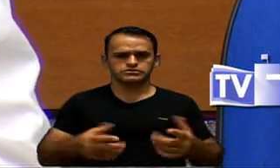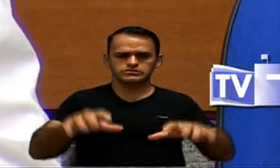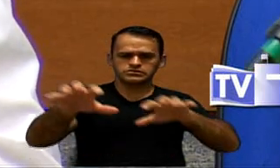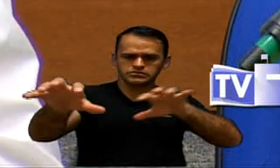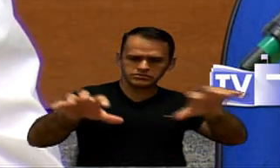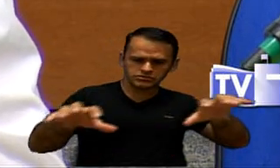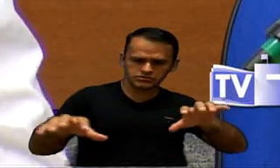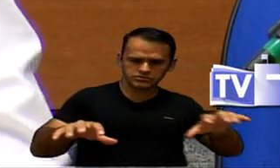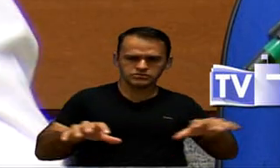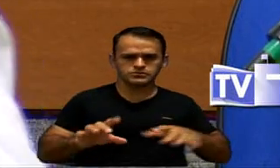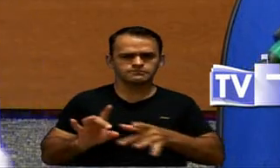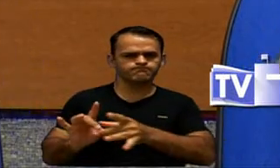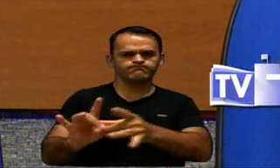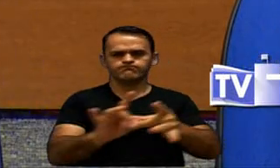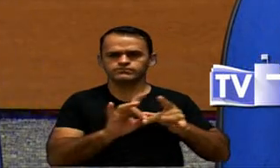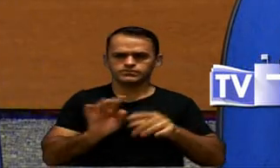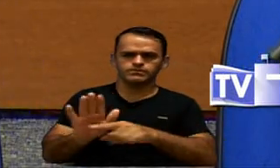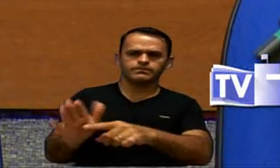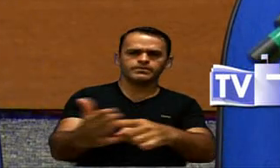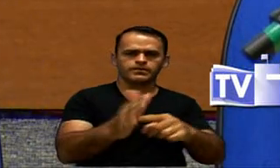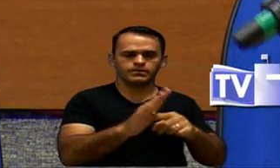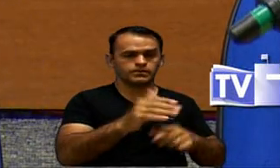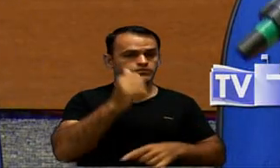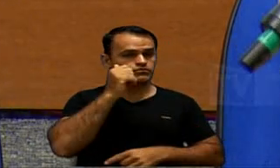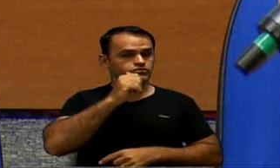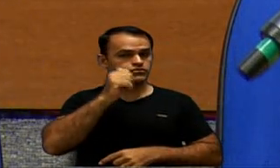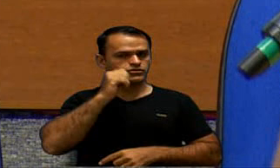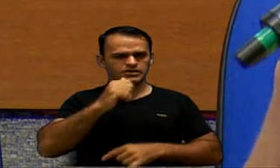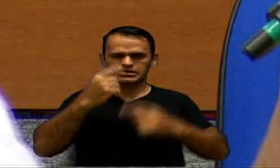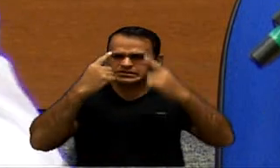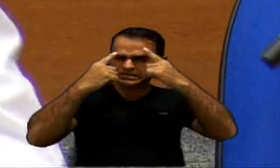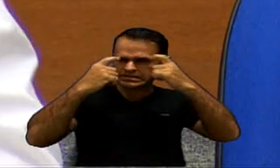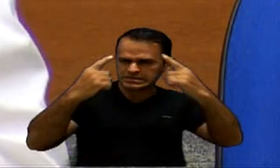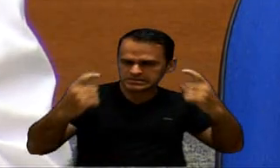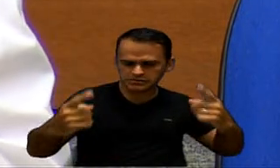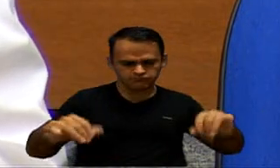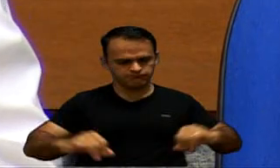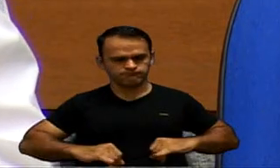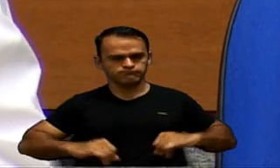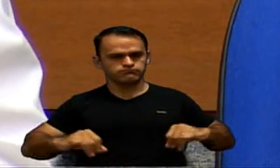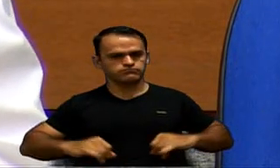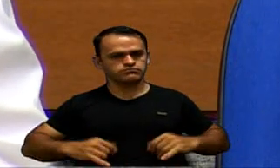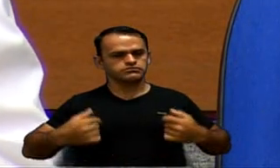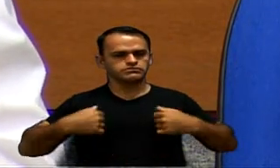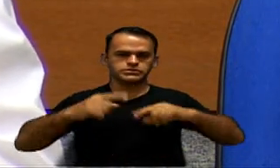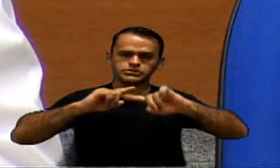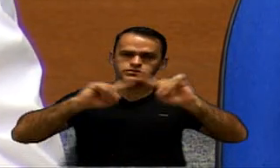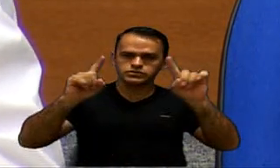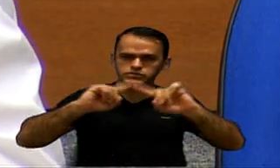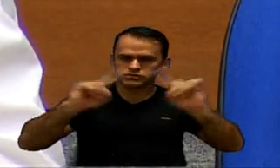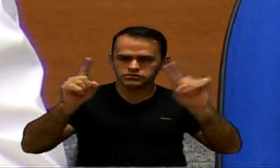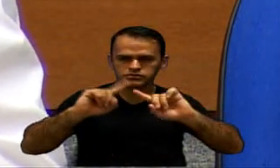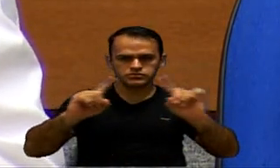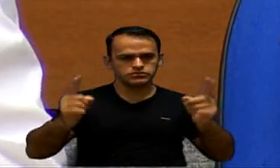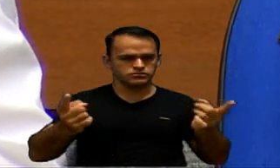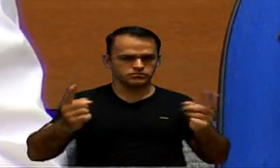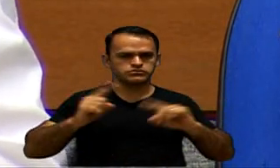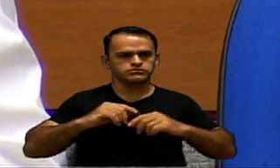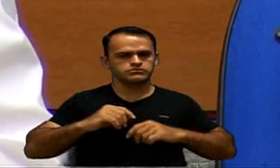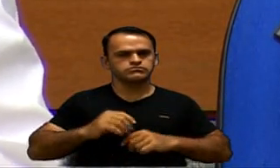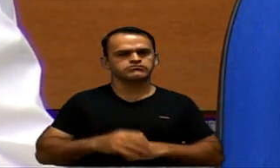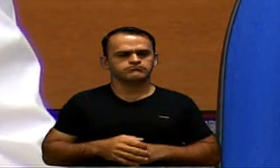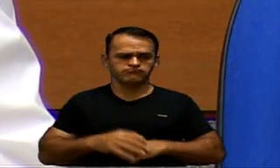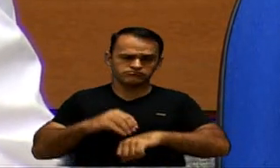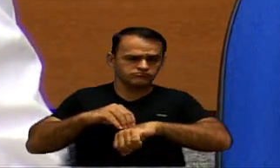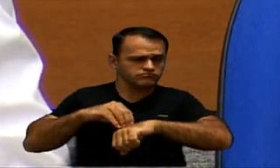mulheres, né, de assistência às mulheres que sofrem violência doméstica. Então, fica essa crítica e essa observação